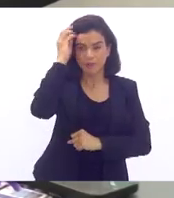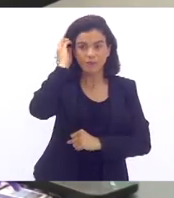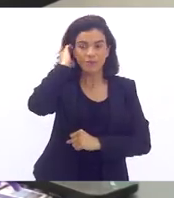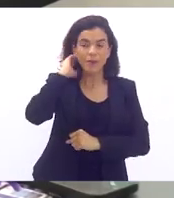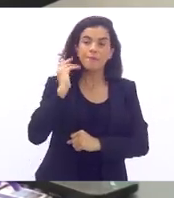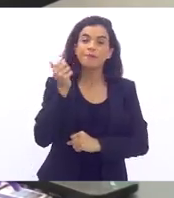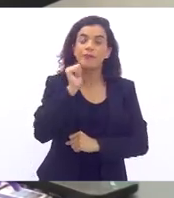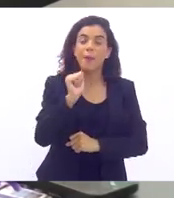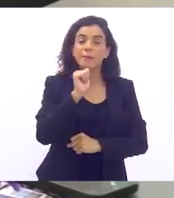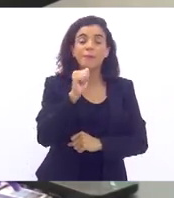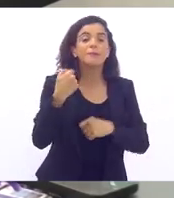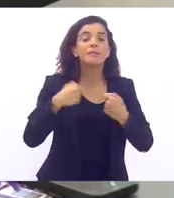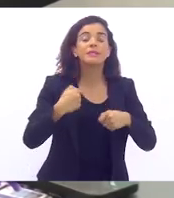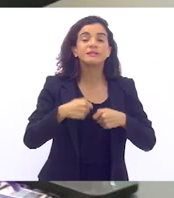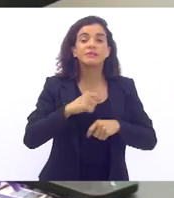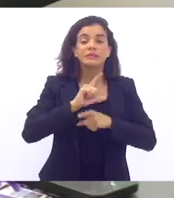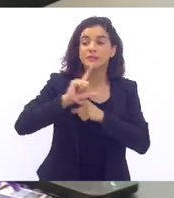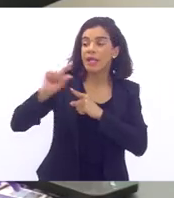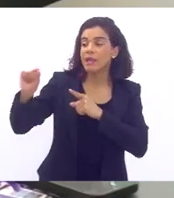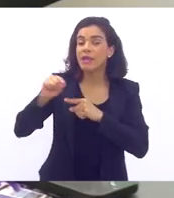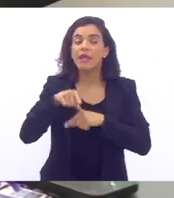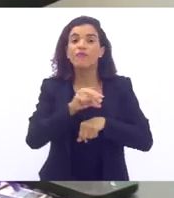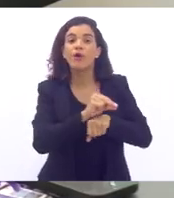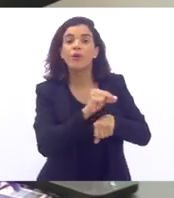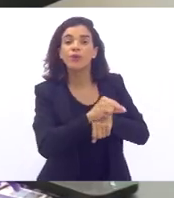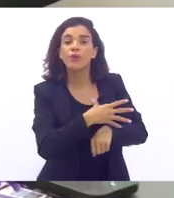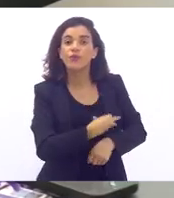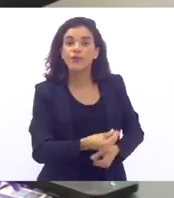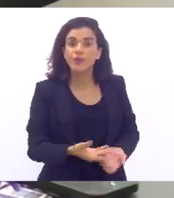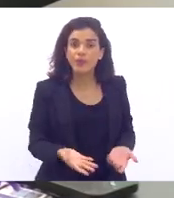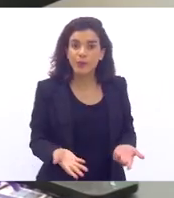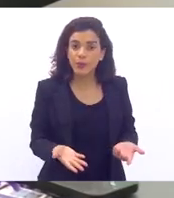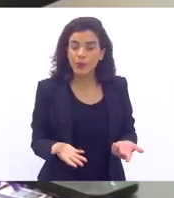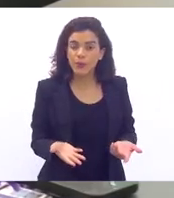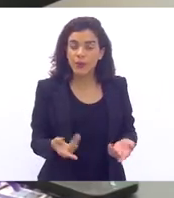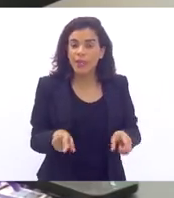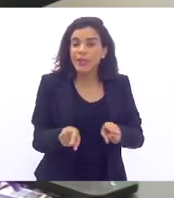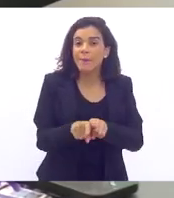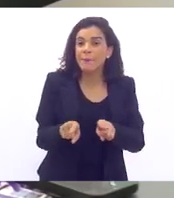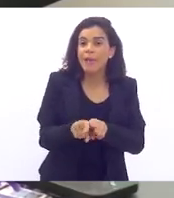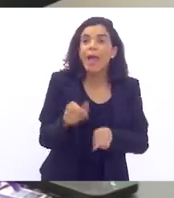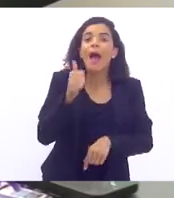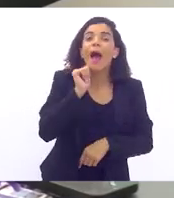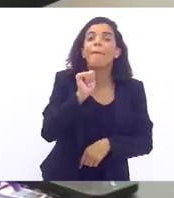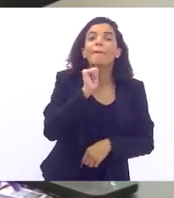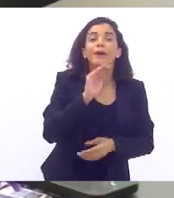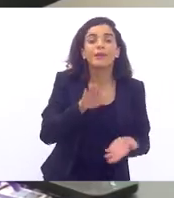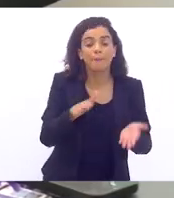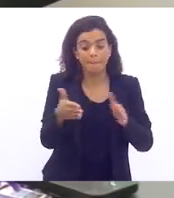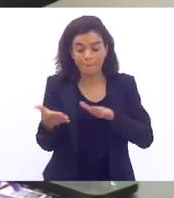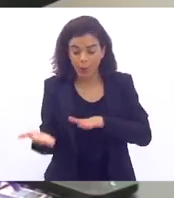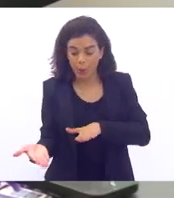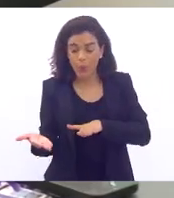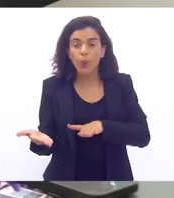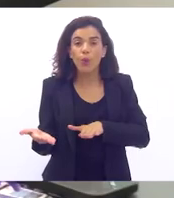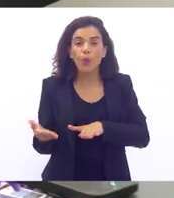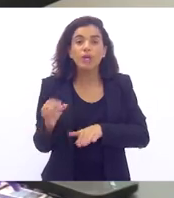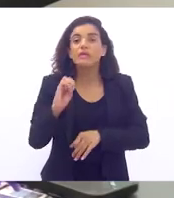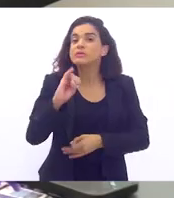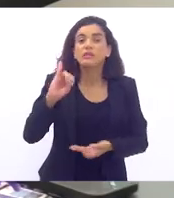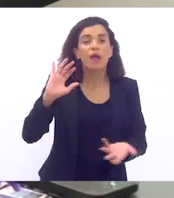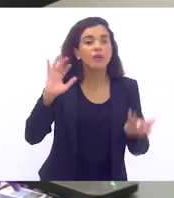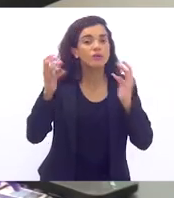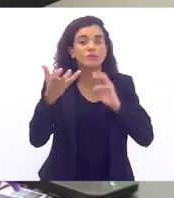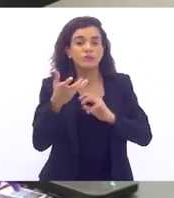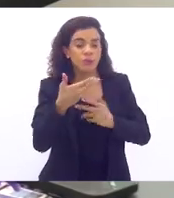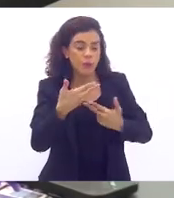vezes tem que sair de casa com quem deixa seu filho quem vai cuidar dele e o medo da mãe faltar aconteceu alguma coisa com ela